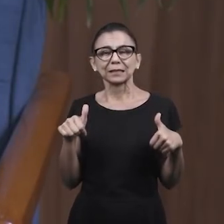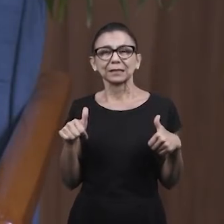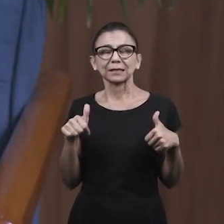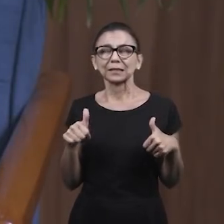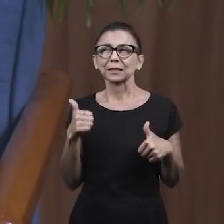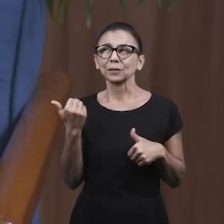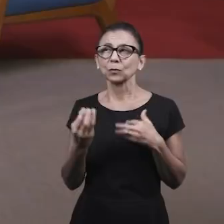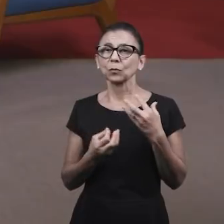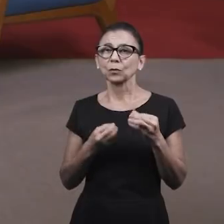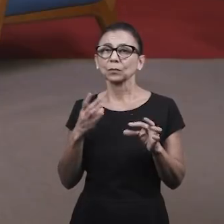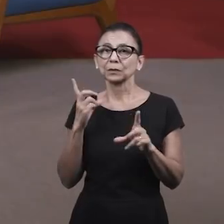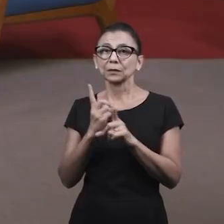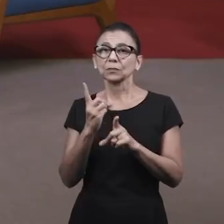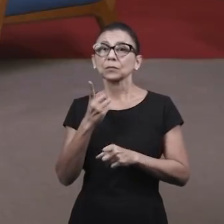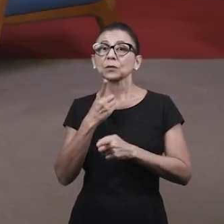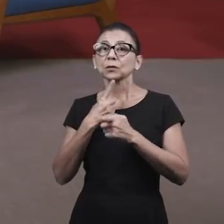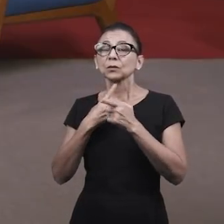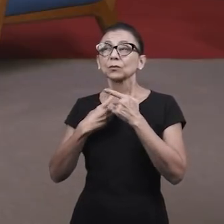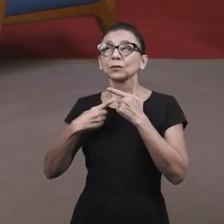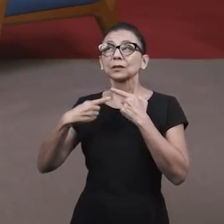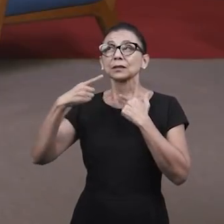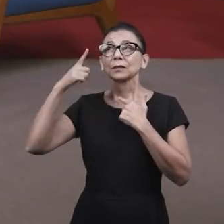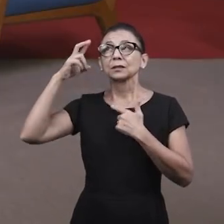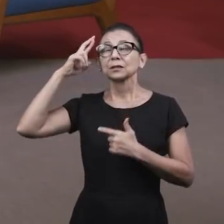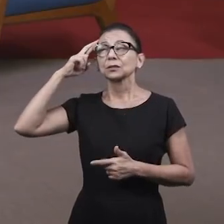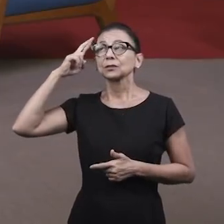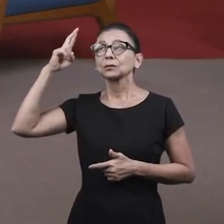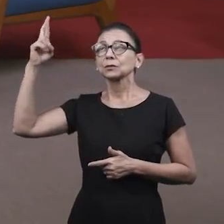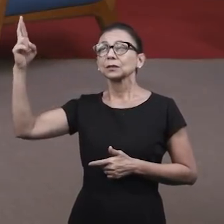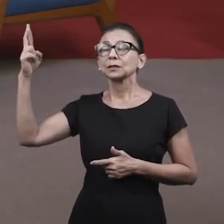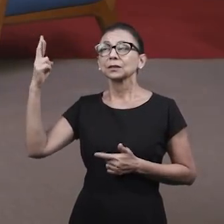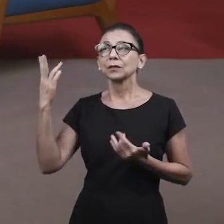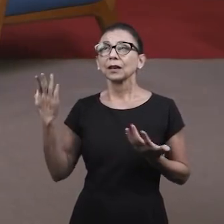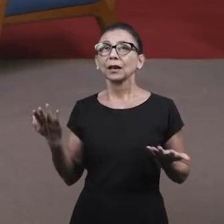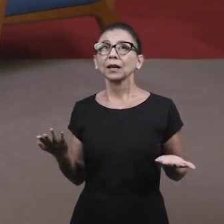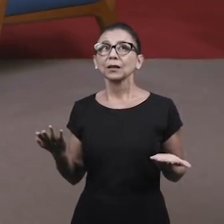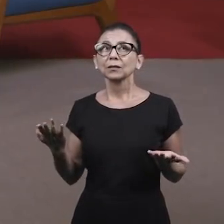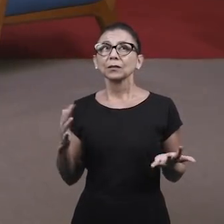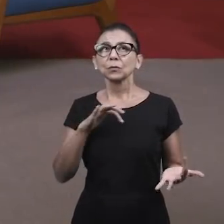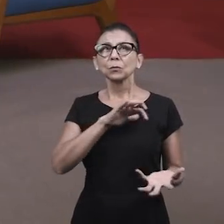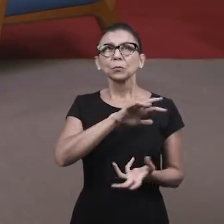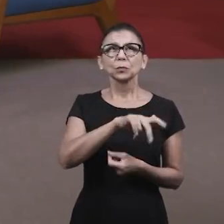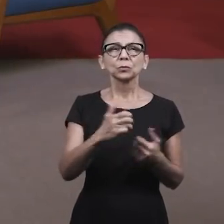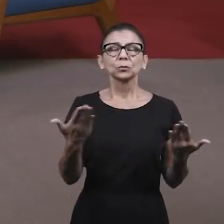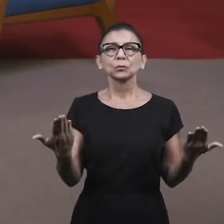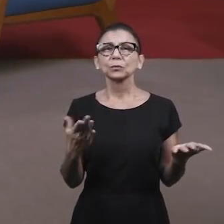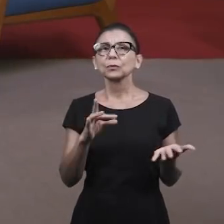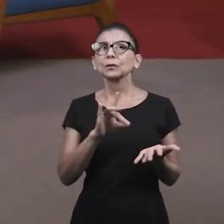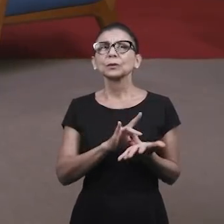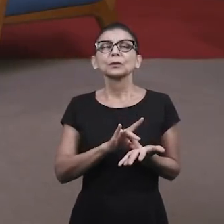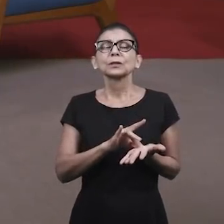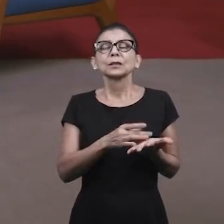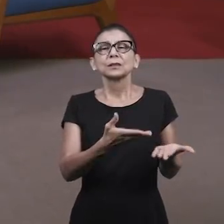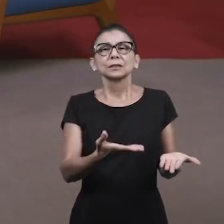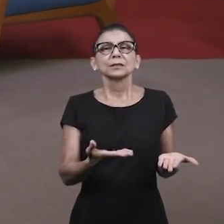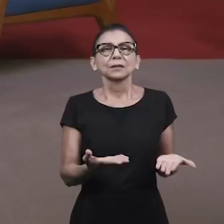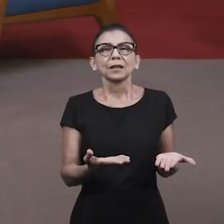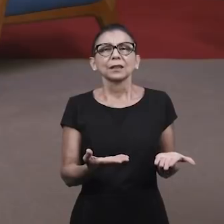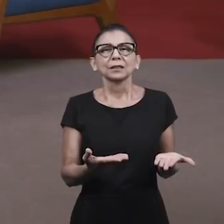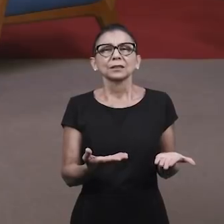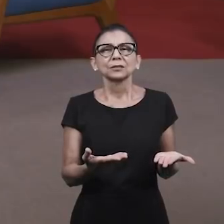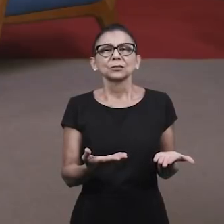da palavra, o mistério do projeto de Deus, aquilo que é necessário, nós já abordamos isso aqui, aquilo é necessário